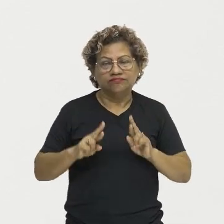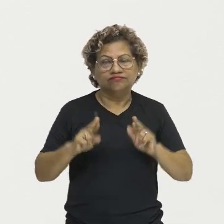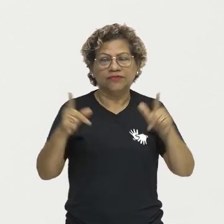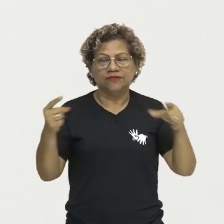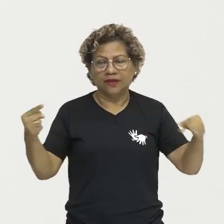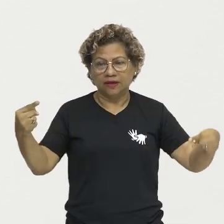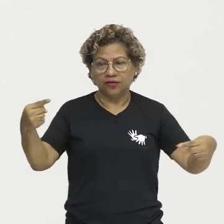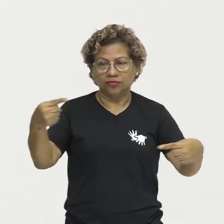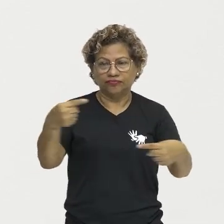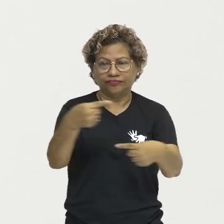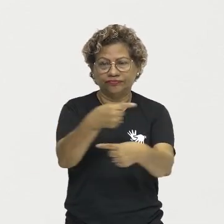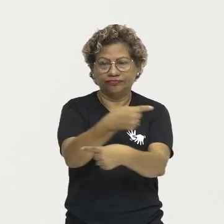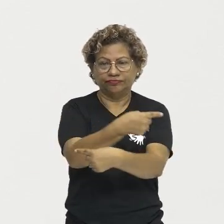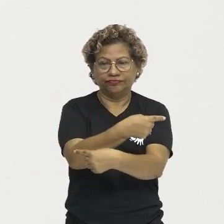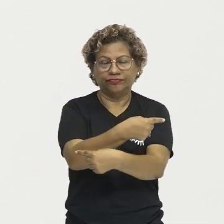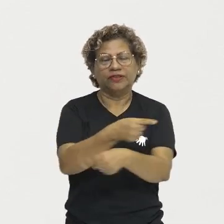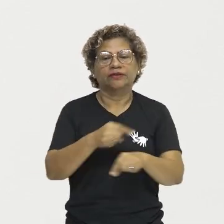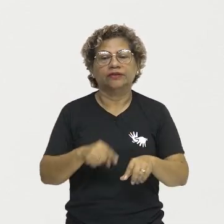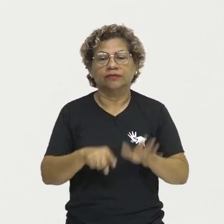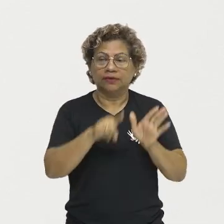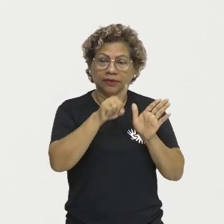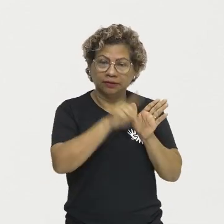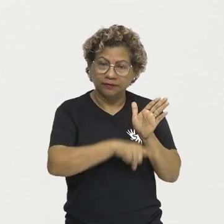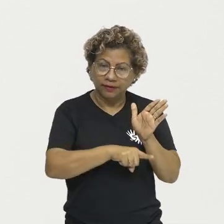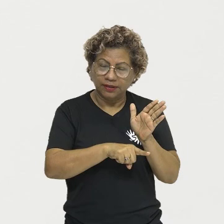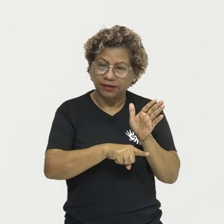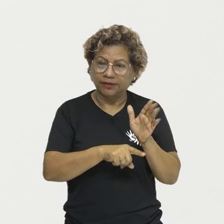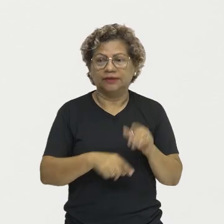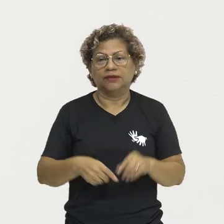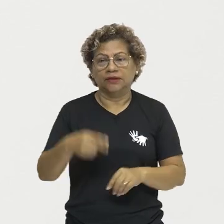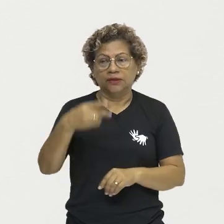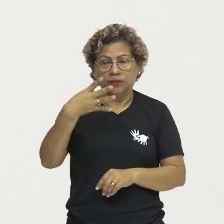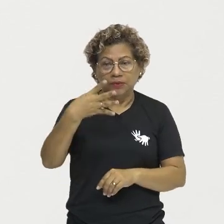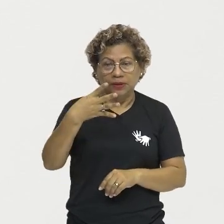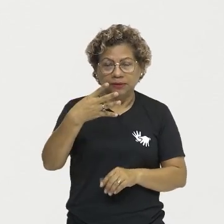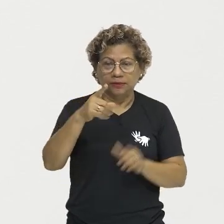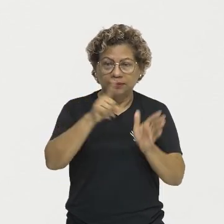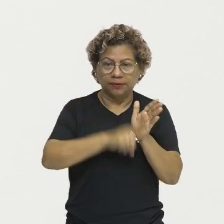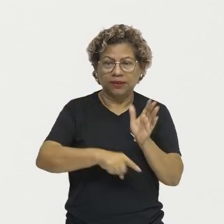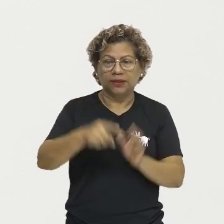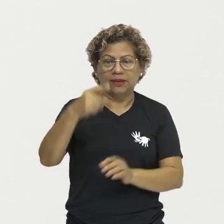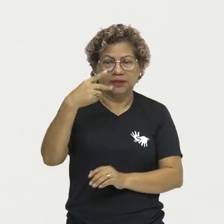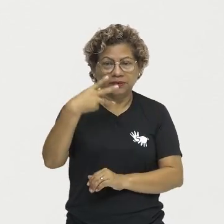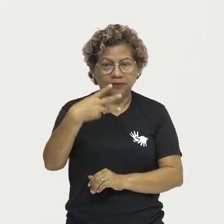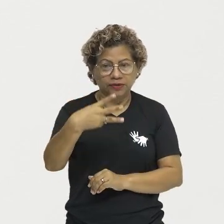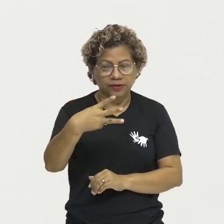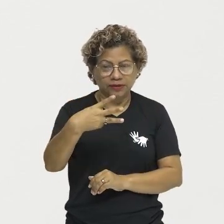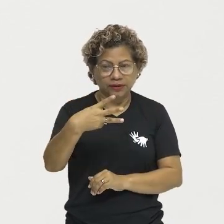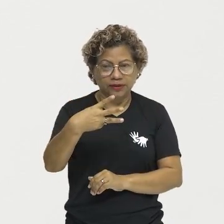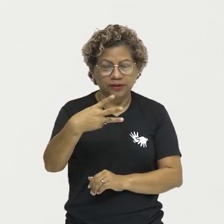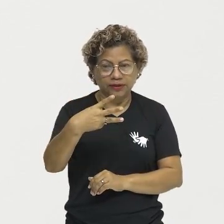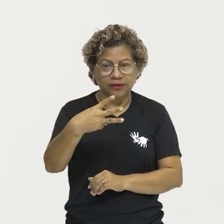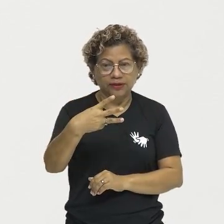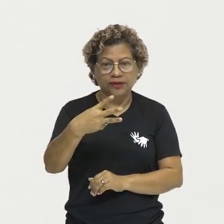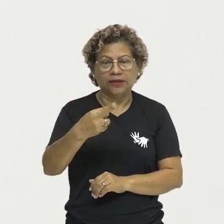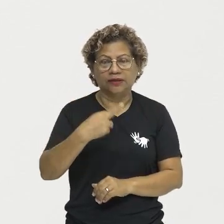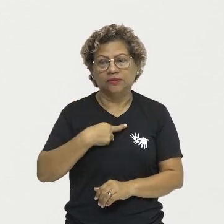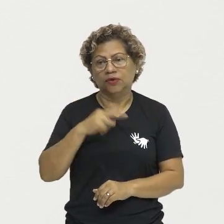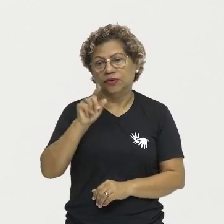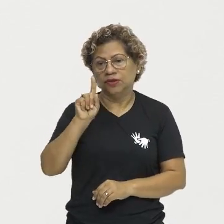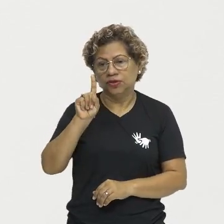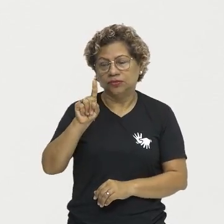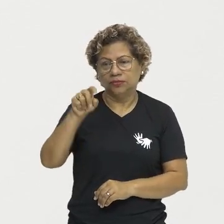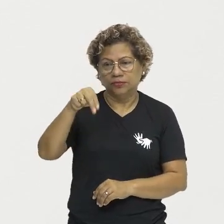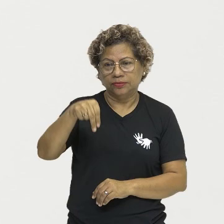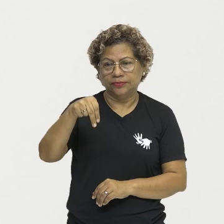então a resultante é a diferença entre elas. 4 menos 3, aí o resultado agora vai ser 1 newton para